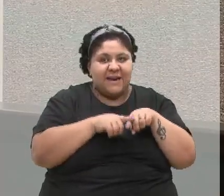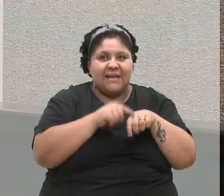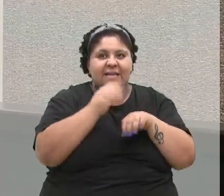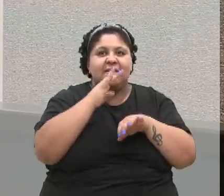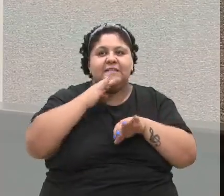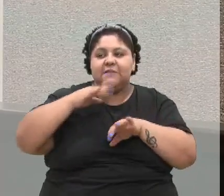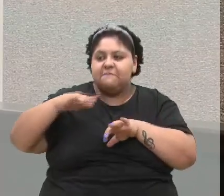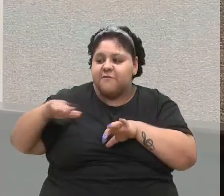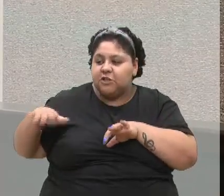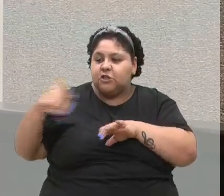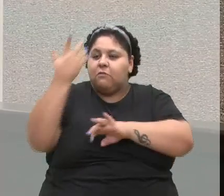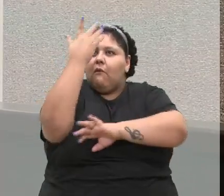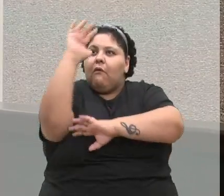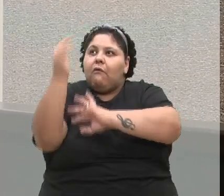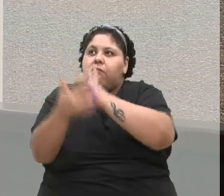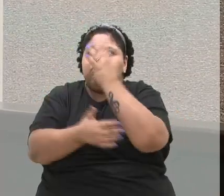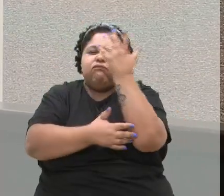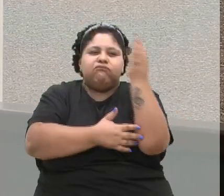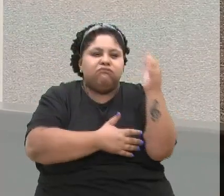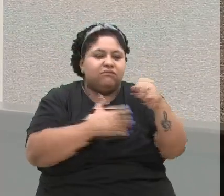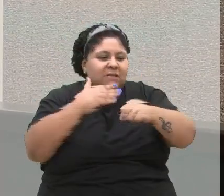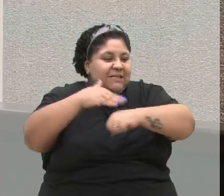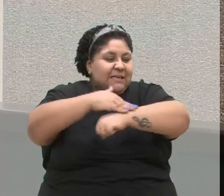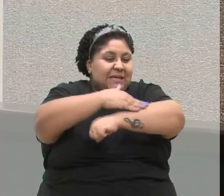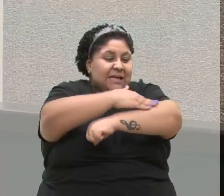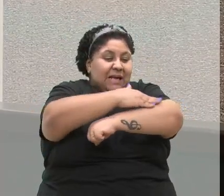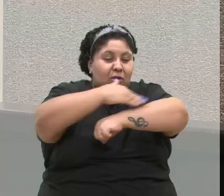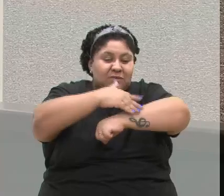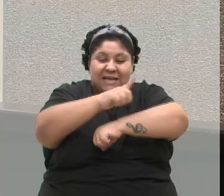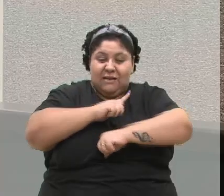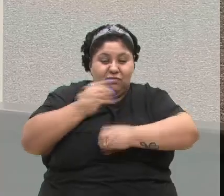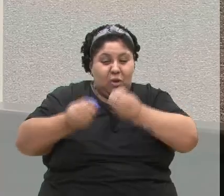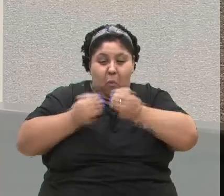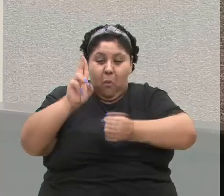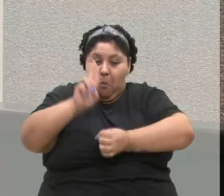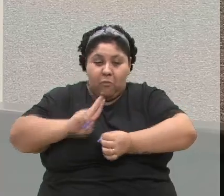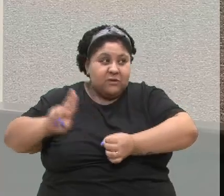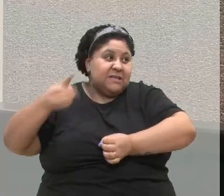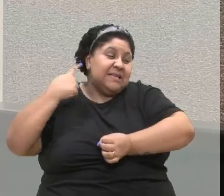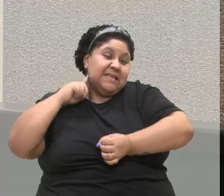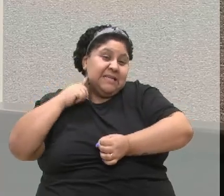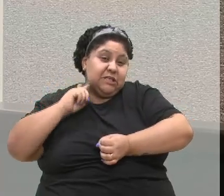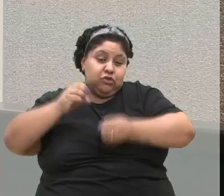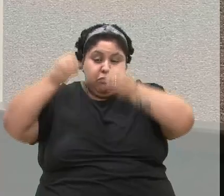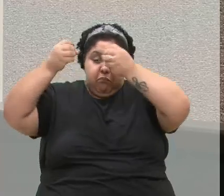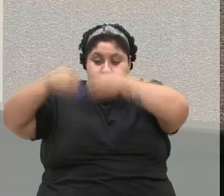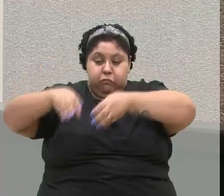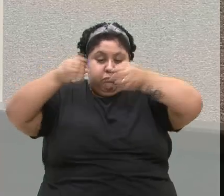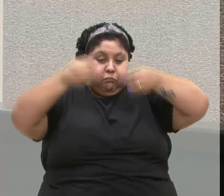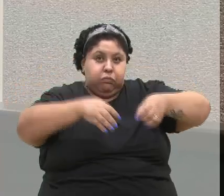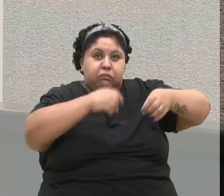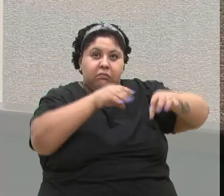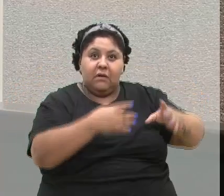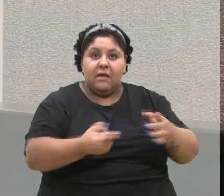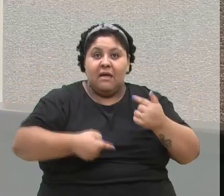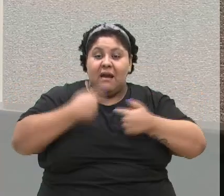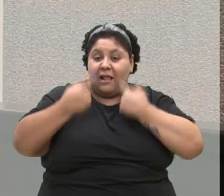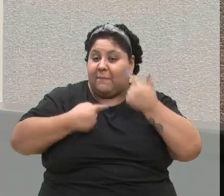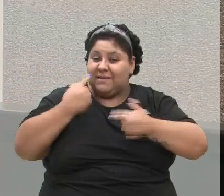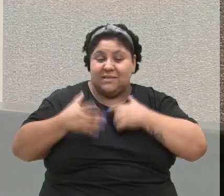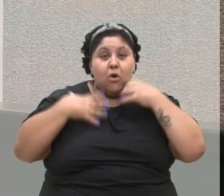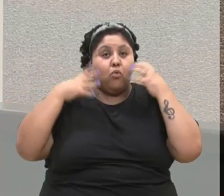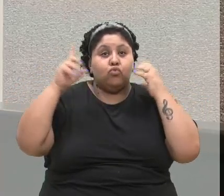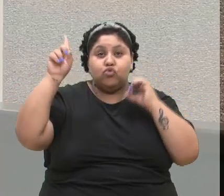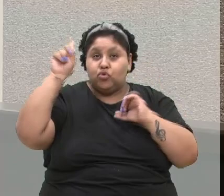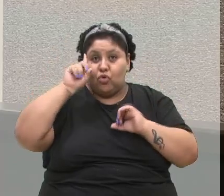alto, calçadas intransitáveis, lixo espalhado pela cidade. A gente nota isso, reclamações todo dia. Se a gente fosse